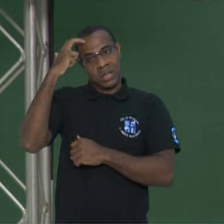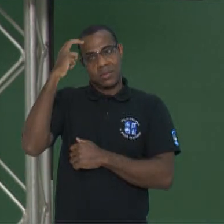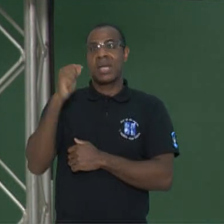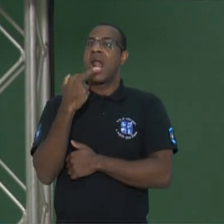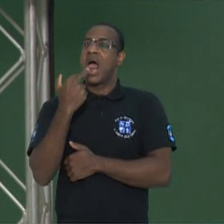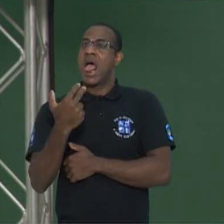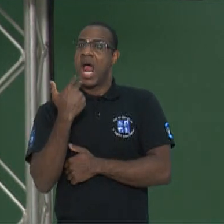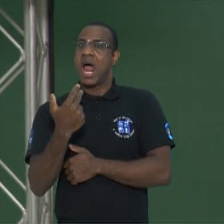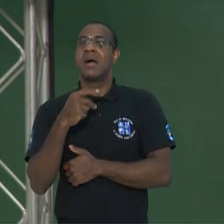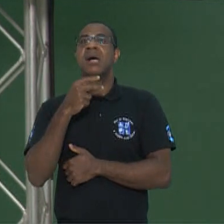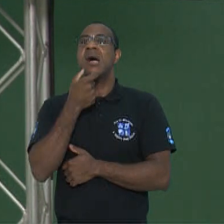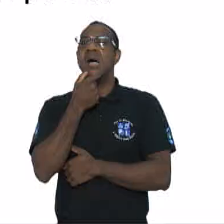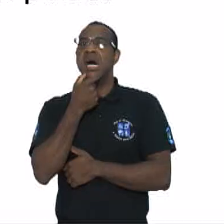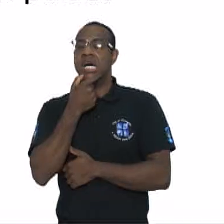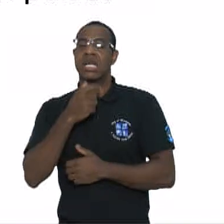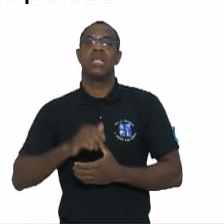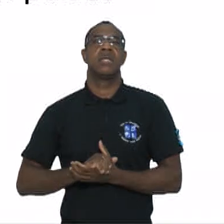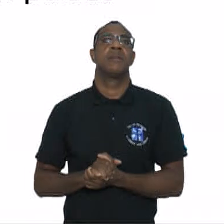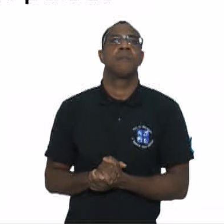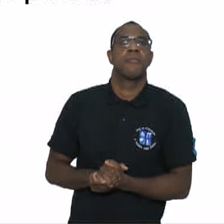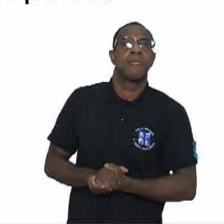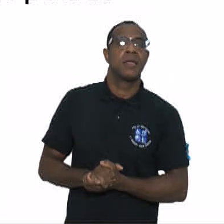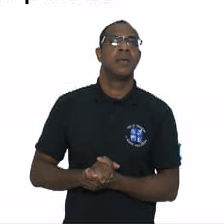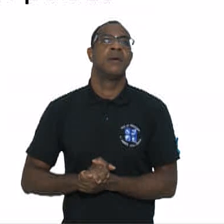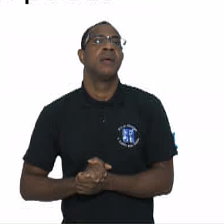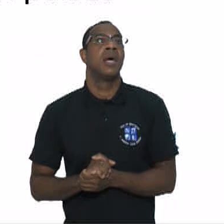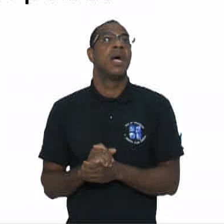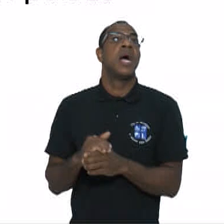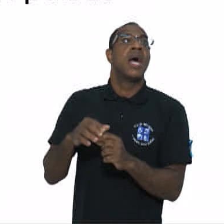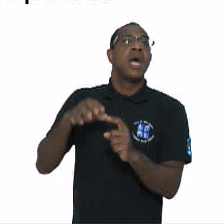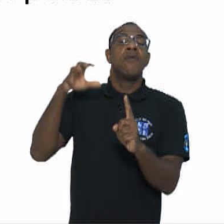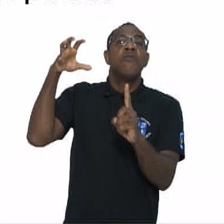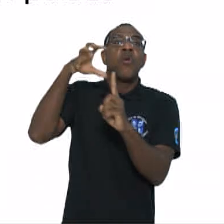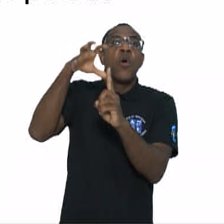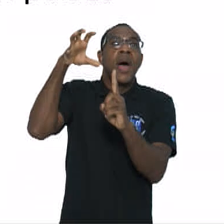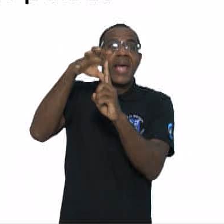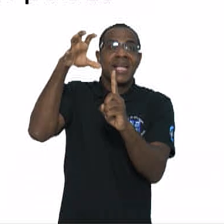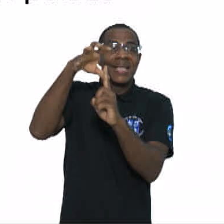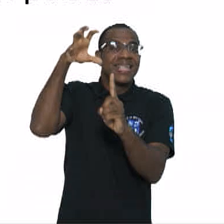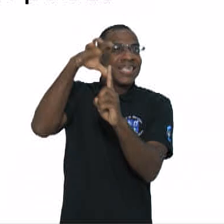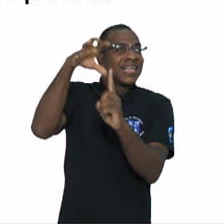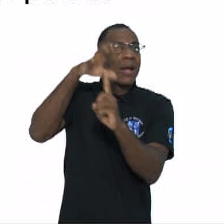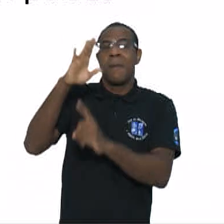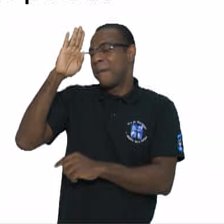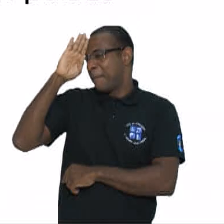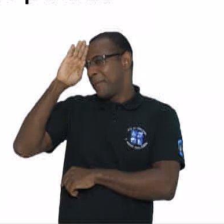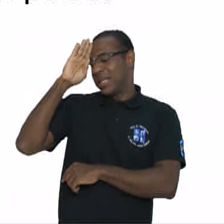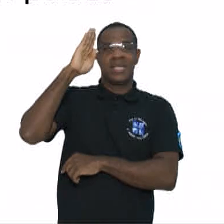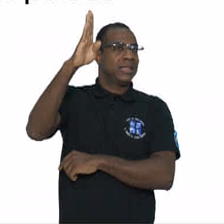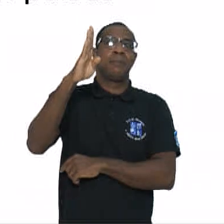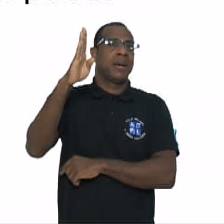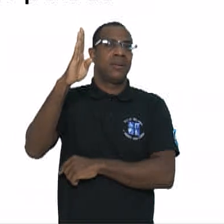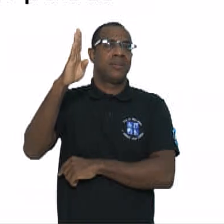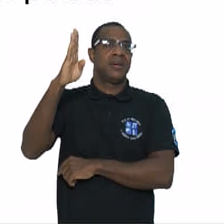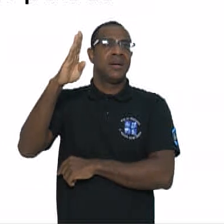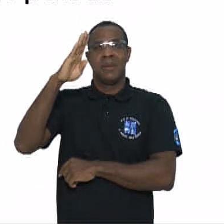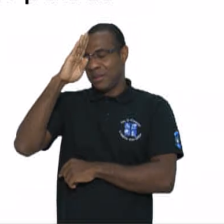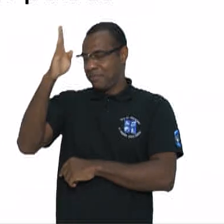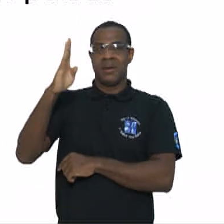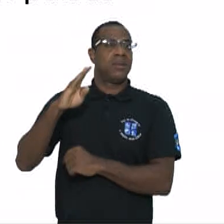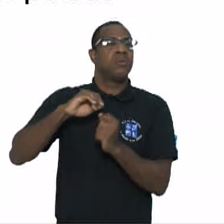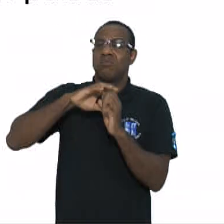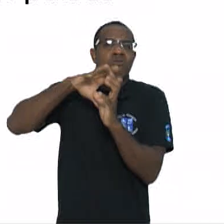O continente europeu é tido como o principal influenciador da cultura do Ocidente. Então, isso é uma característica bem importante,